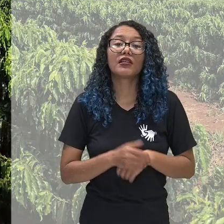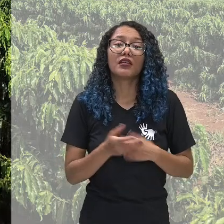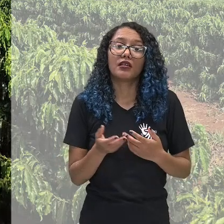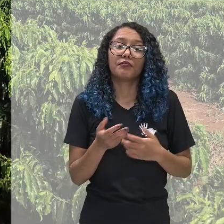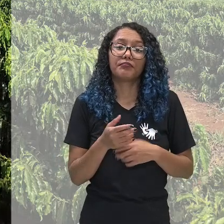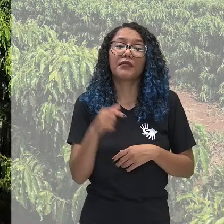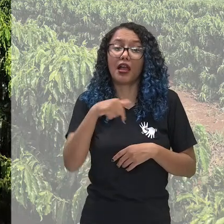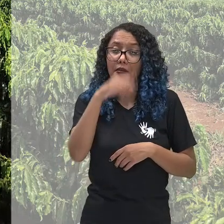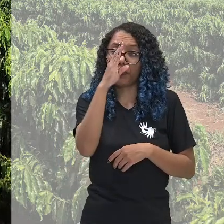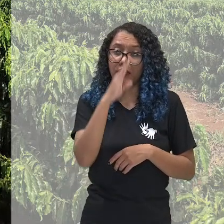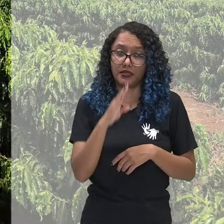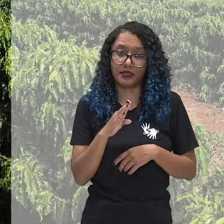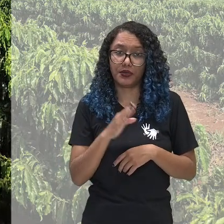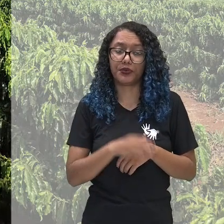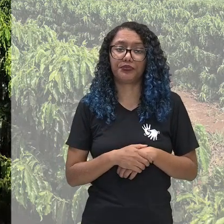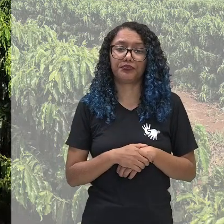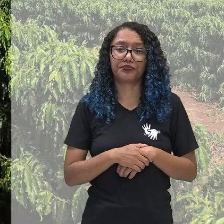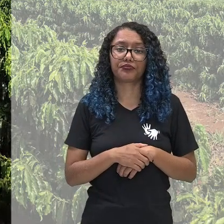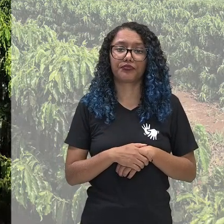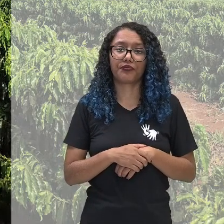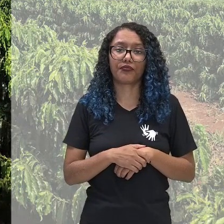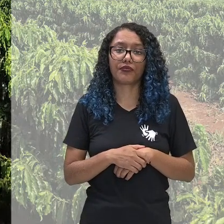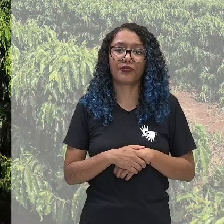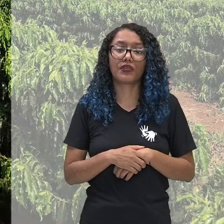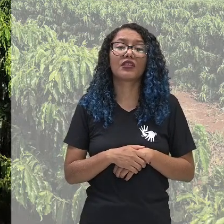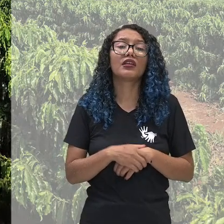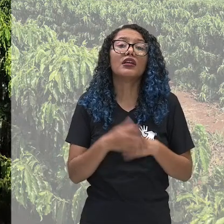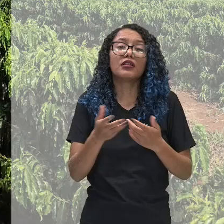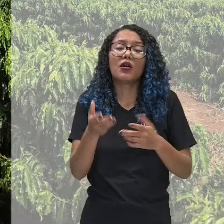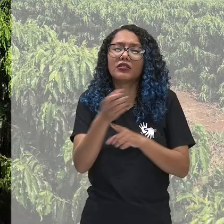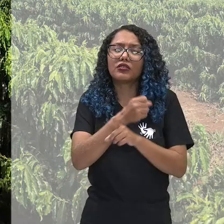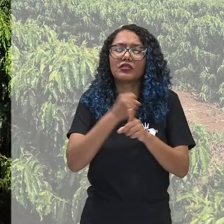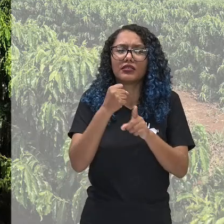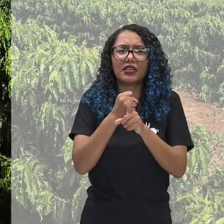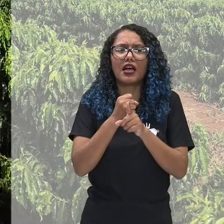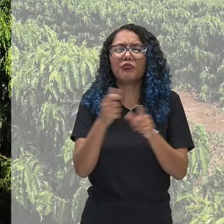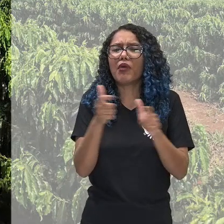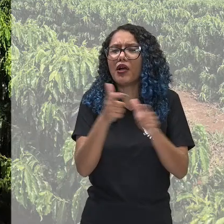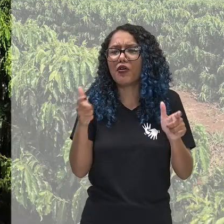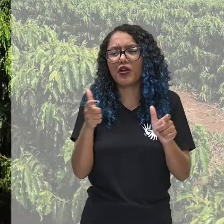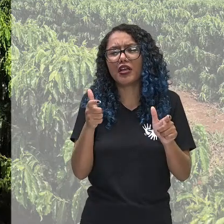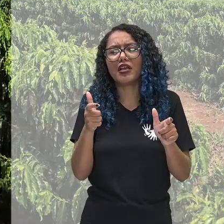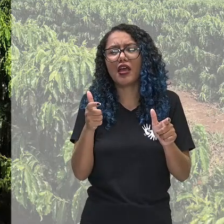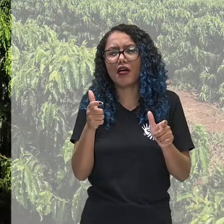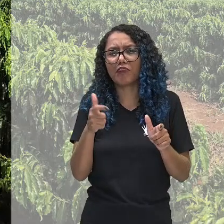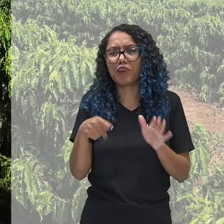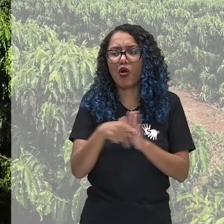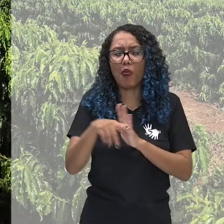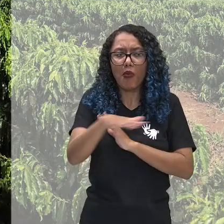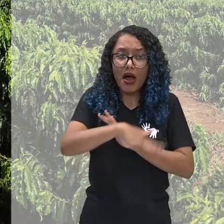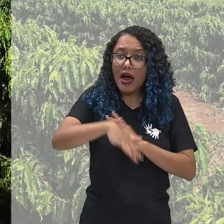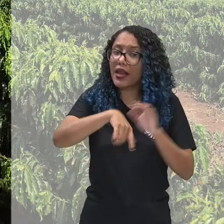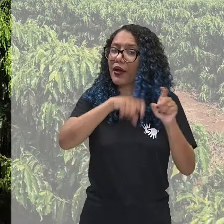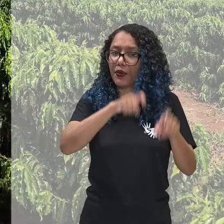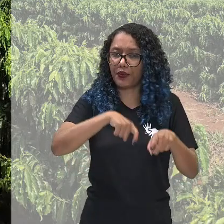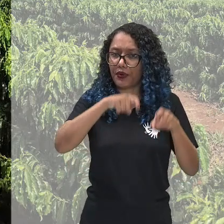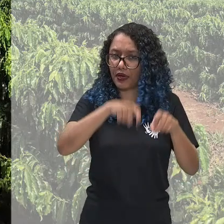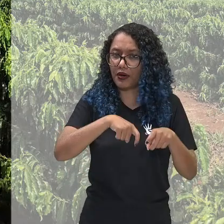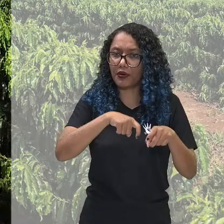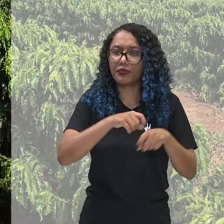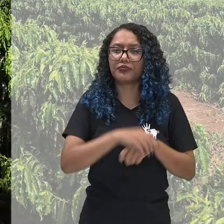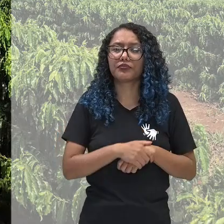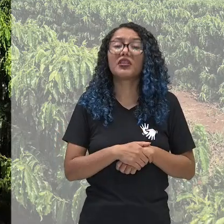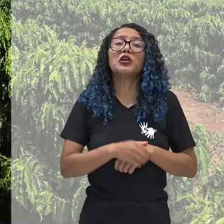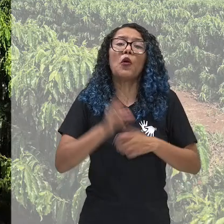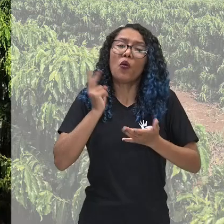gente, a sociedade, que já era, na sua maioria, moradora das zonas rurais, passou a ser